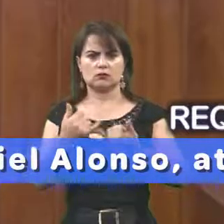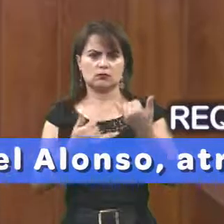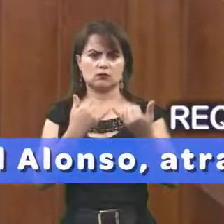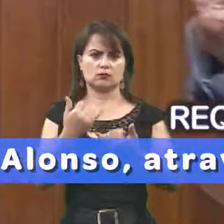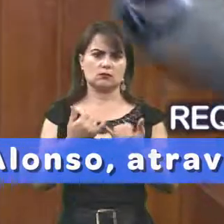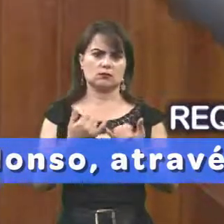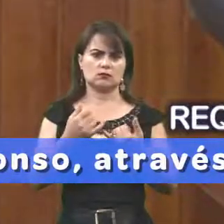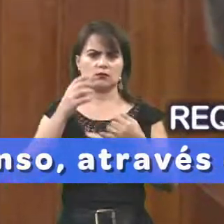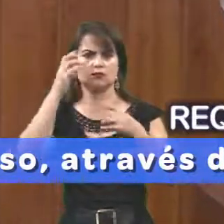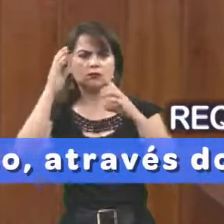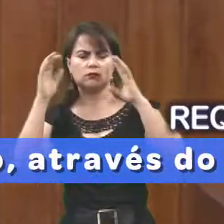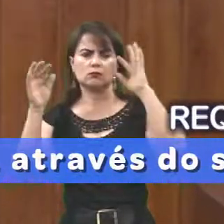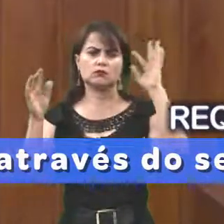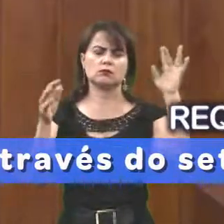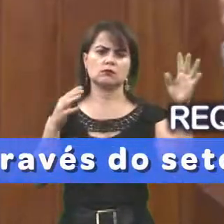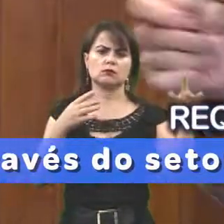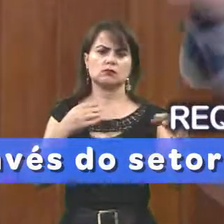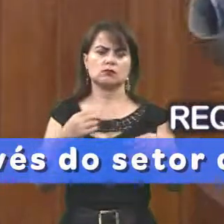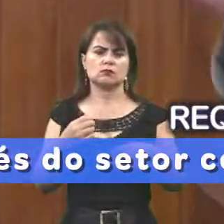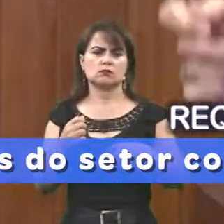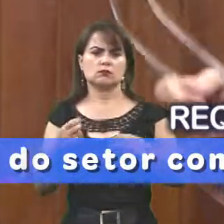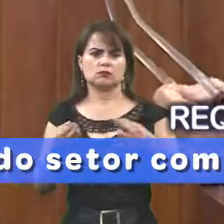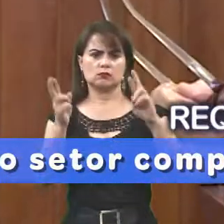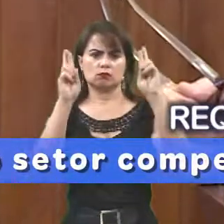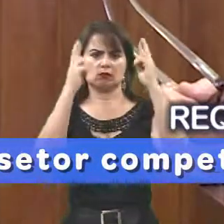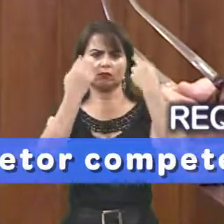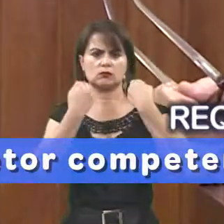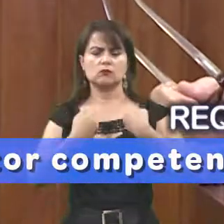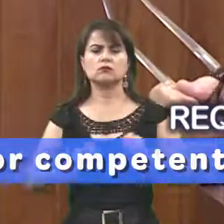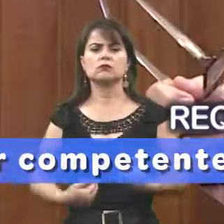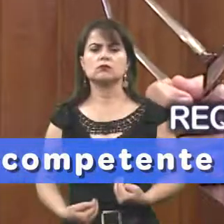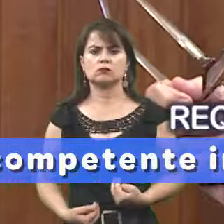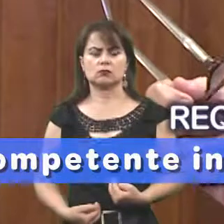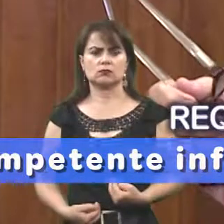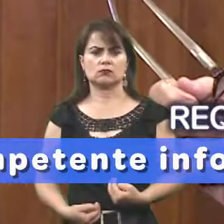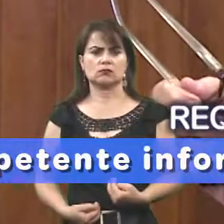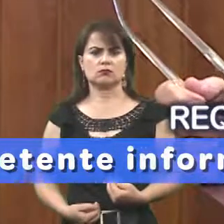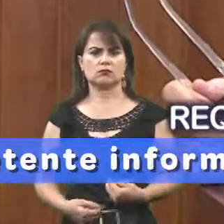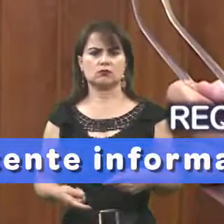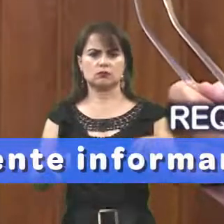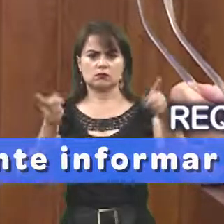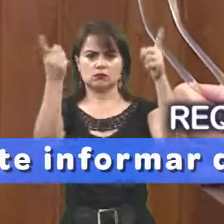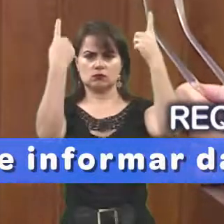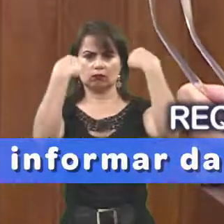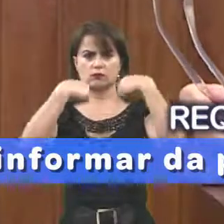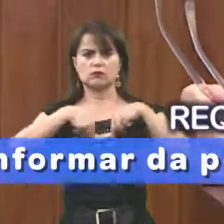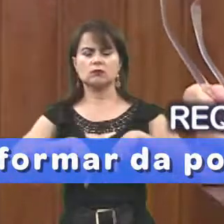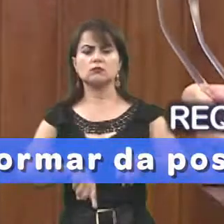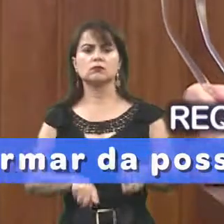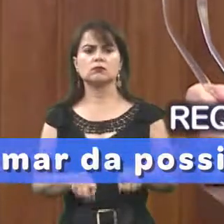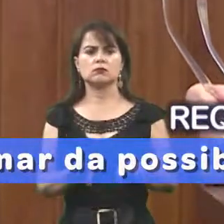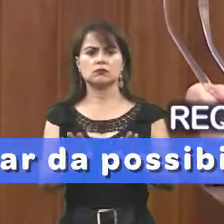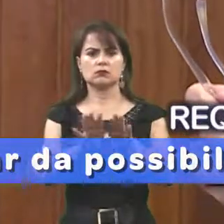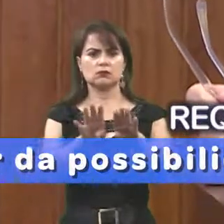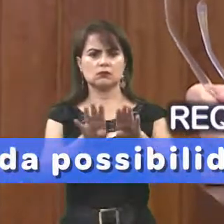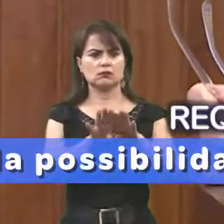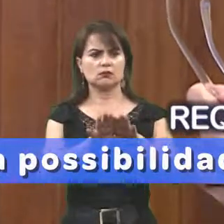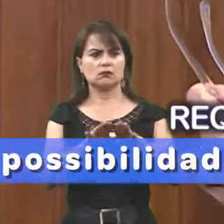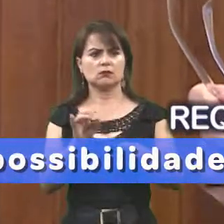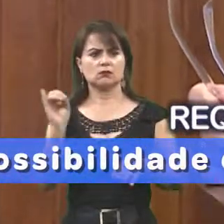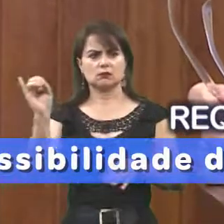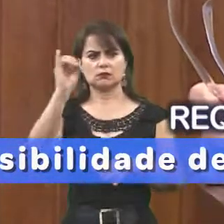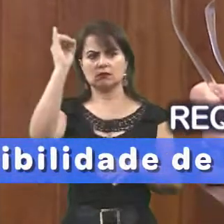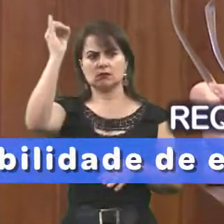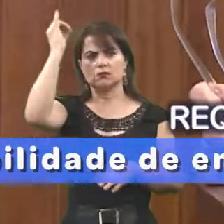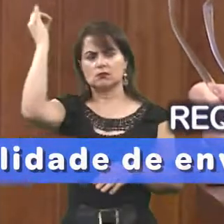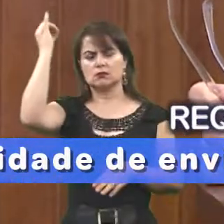relaxamento psíquico, inclusive físico, porque é importante